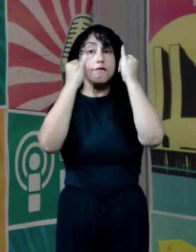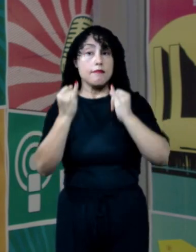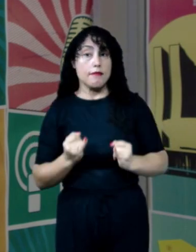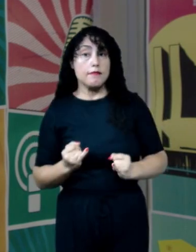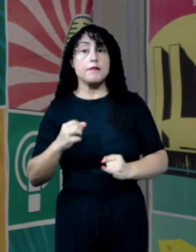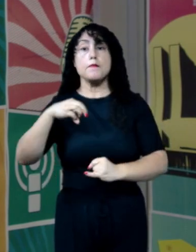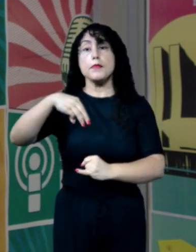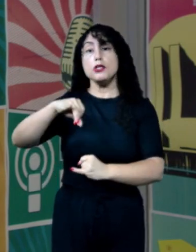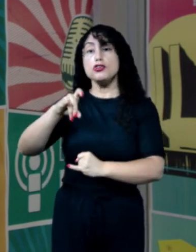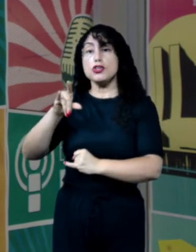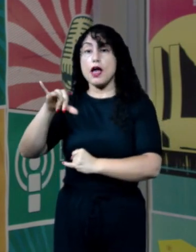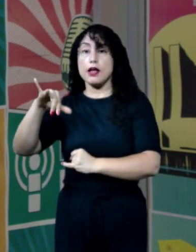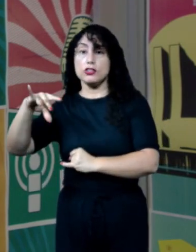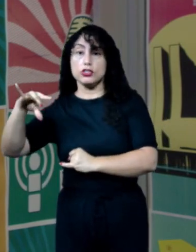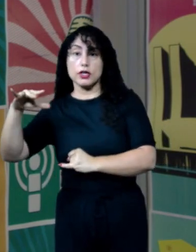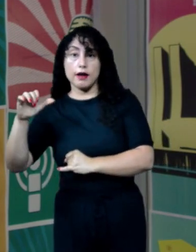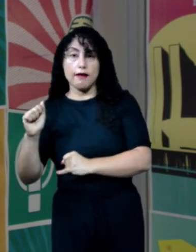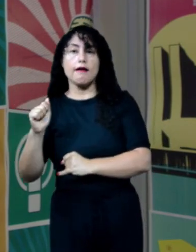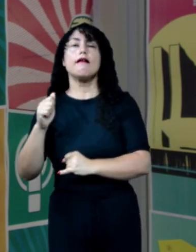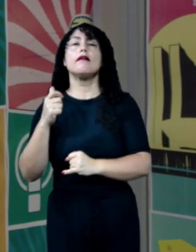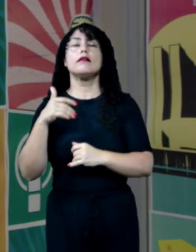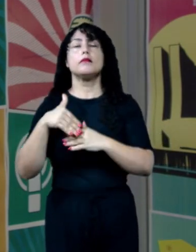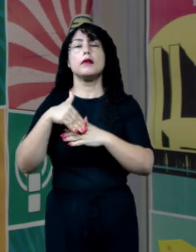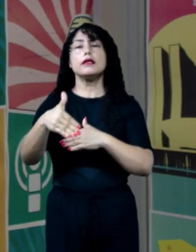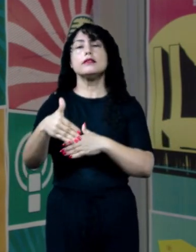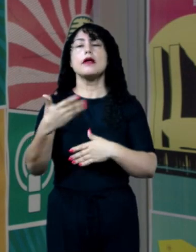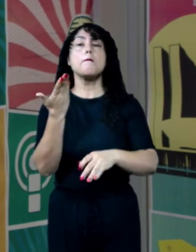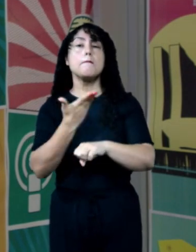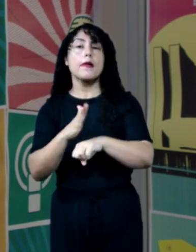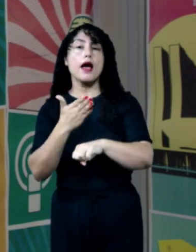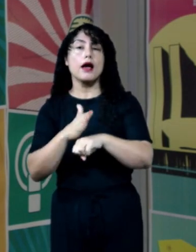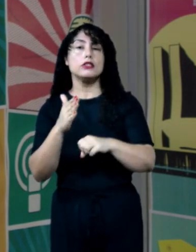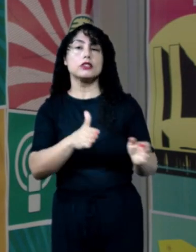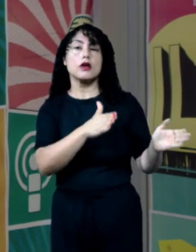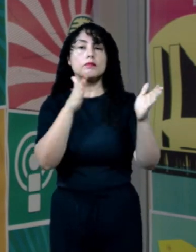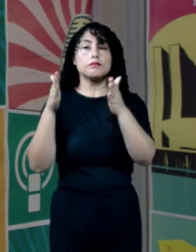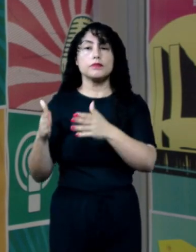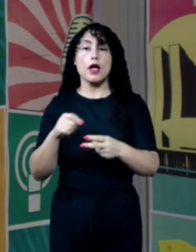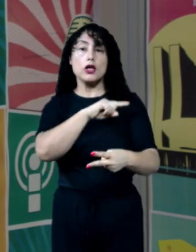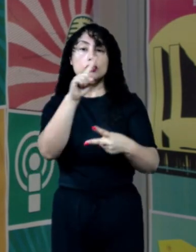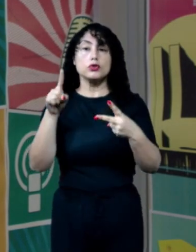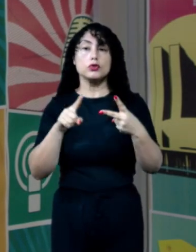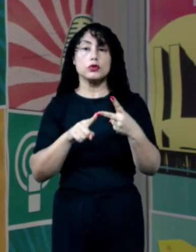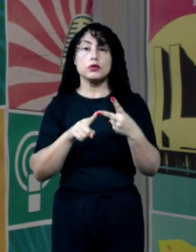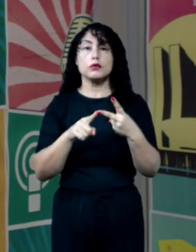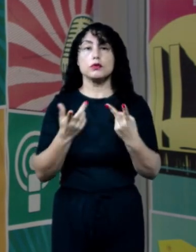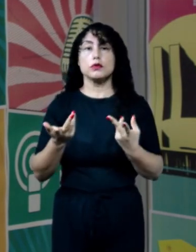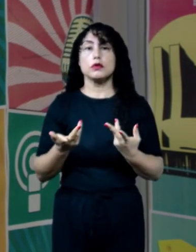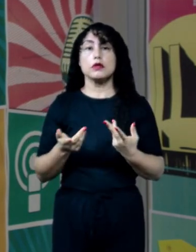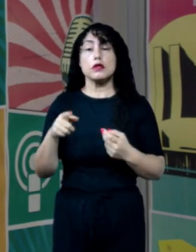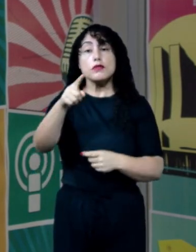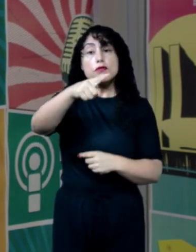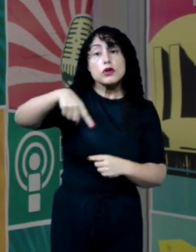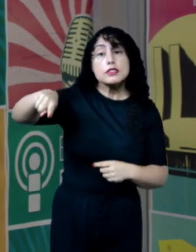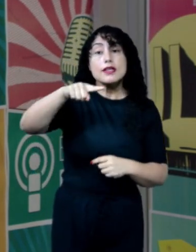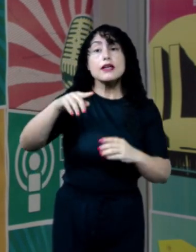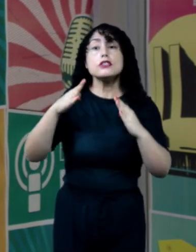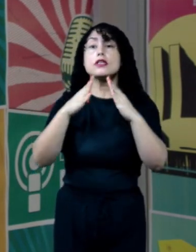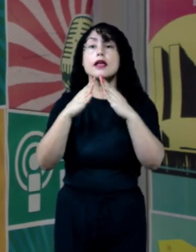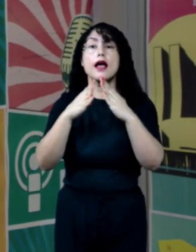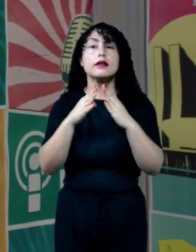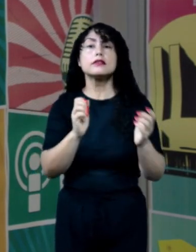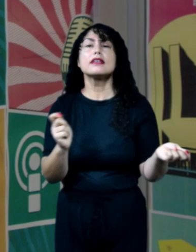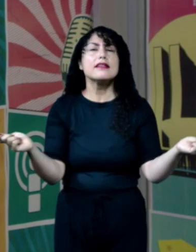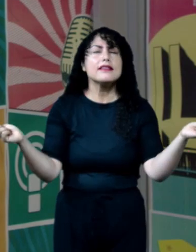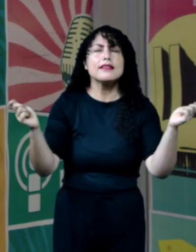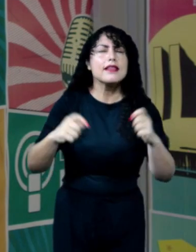Segunda questão, aí já partindo para questões mais práticas, né? De pessoal, assim, de você aí de casa, o que você pode